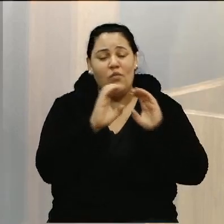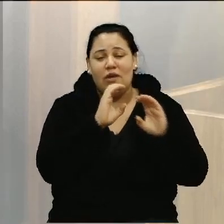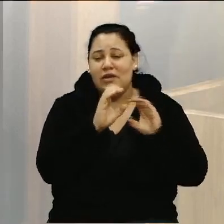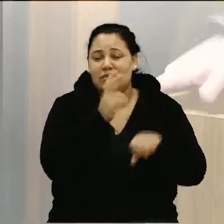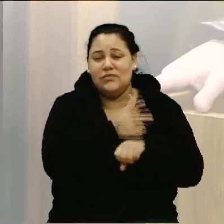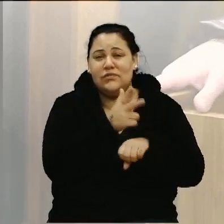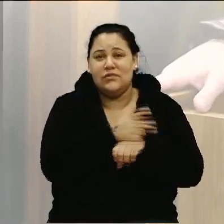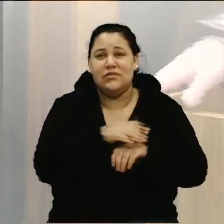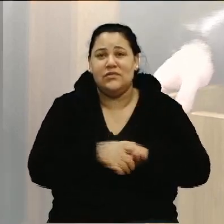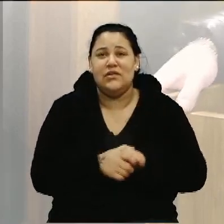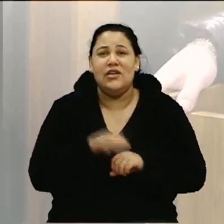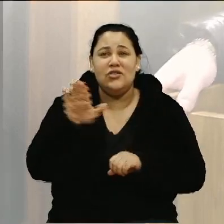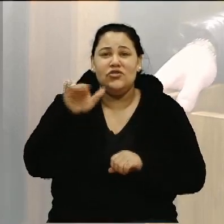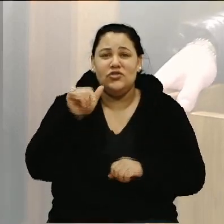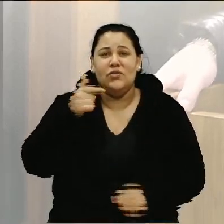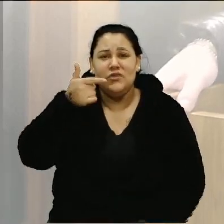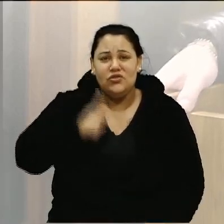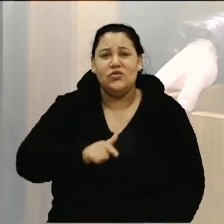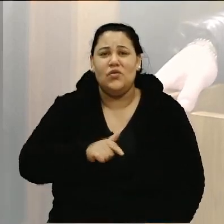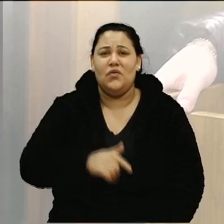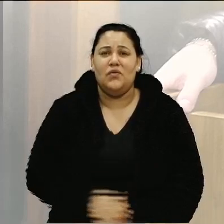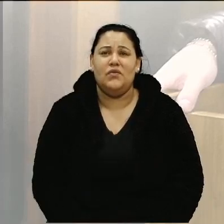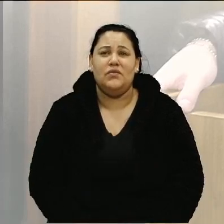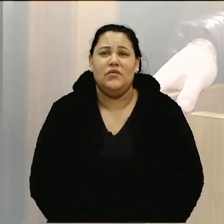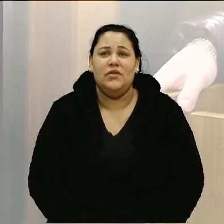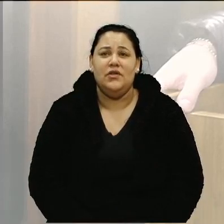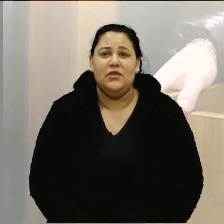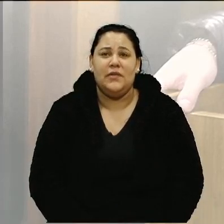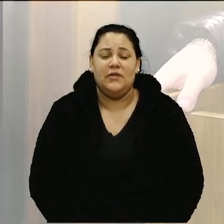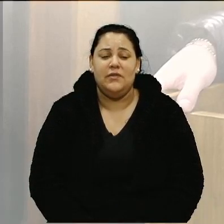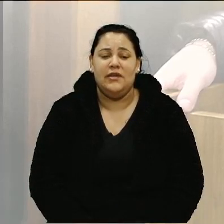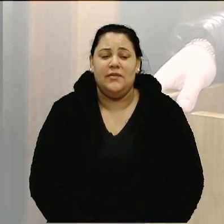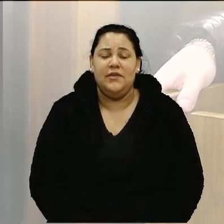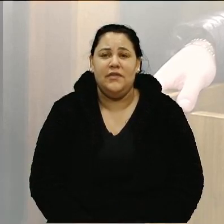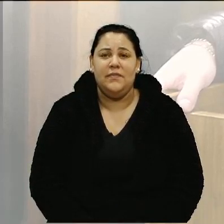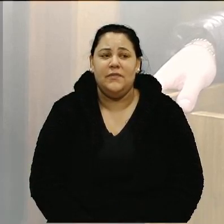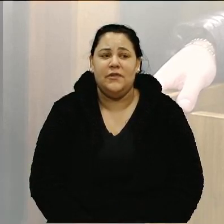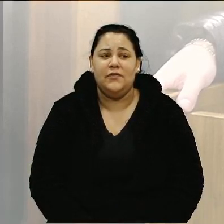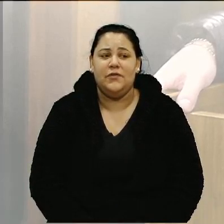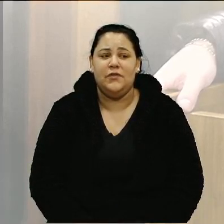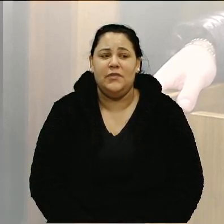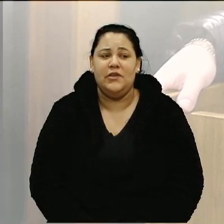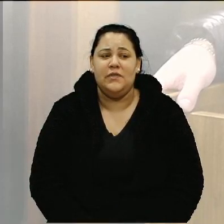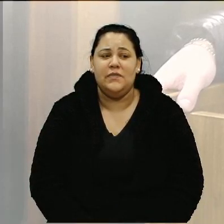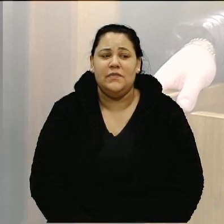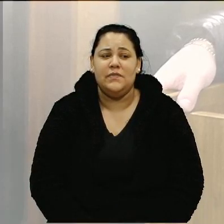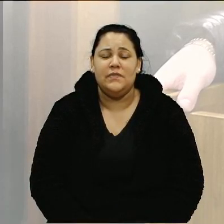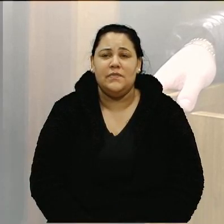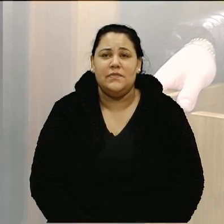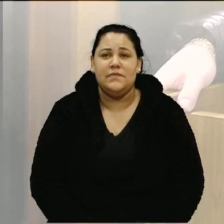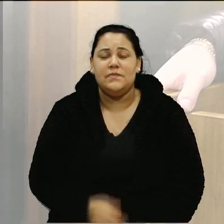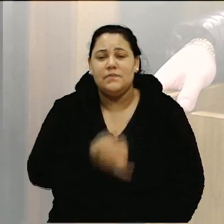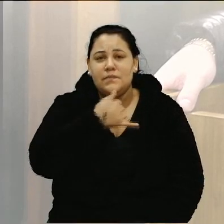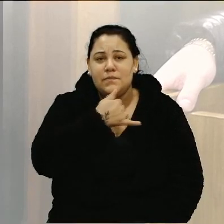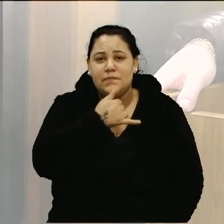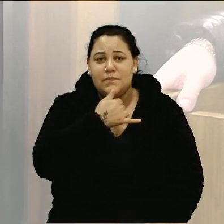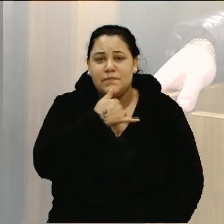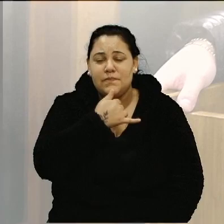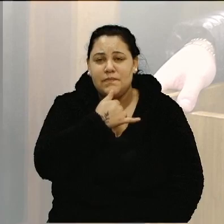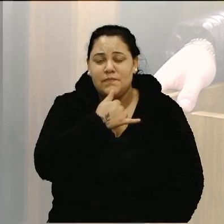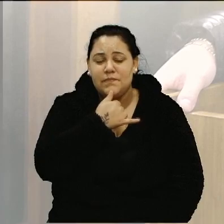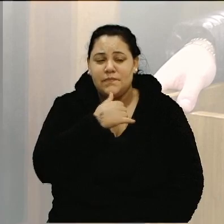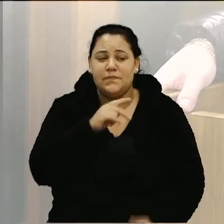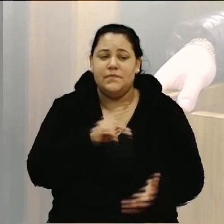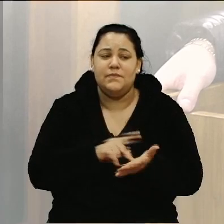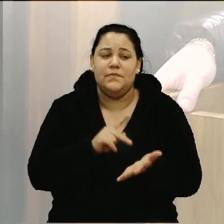a nomear. Mas, gente do céu, mas olha... É triste. E aí,